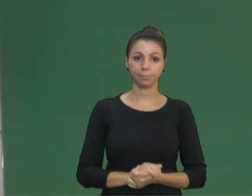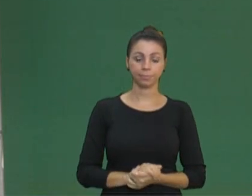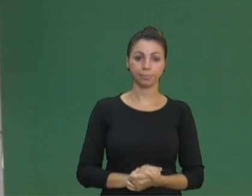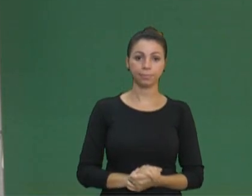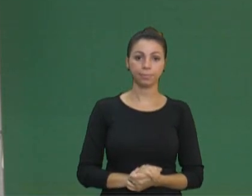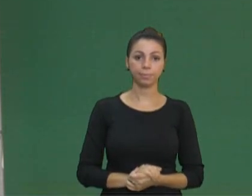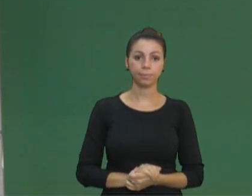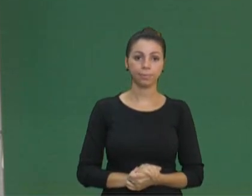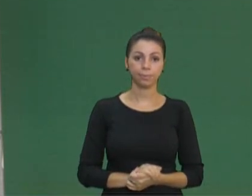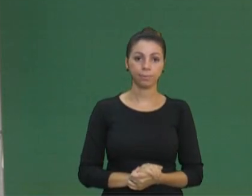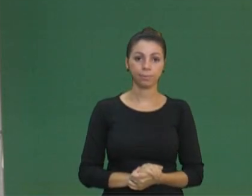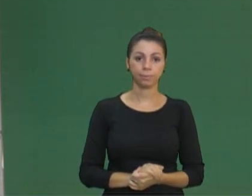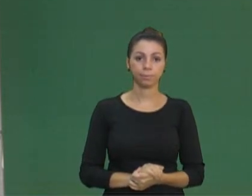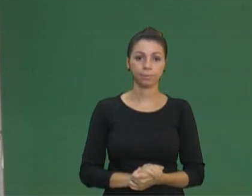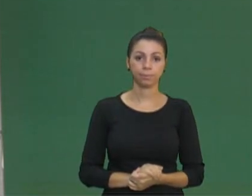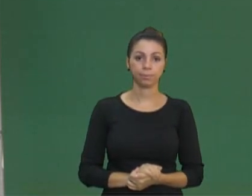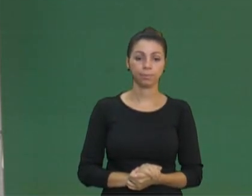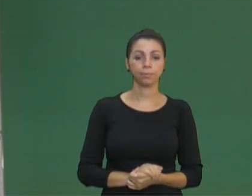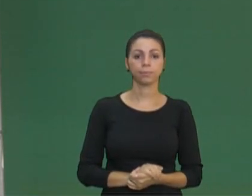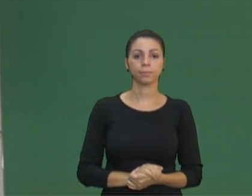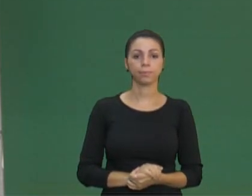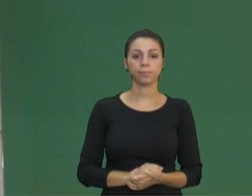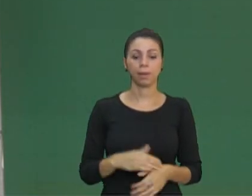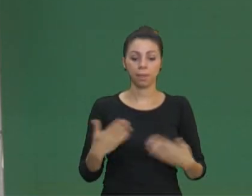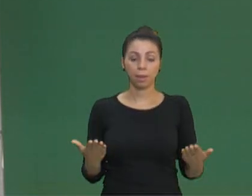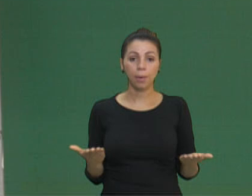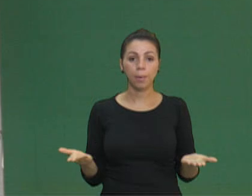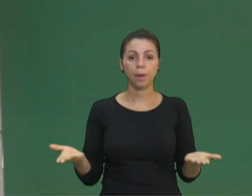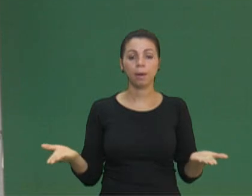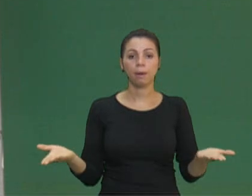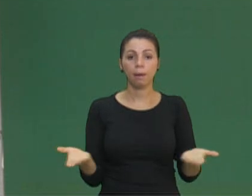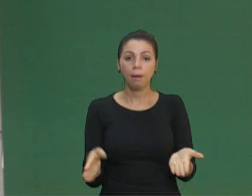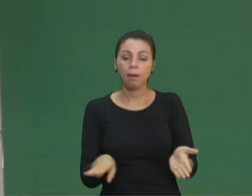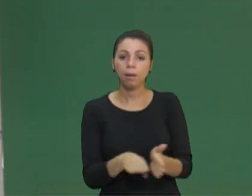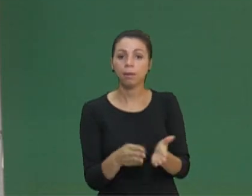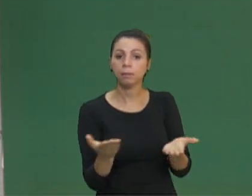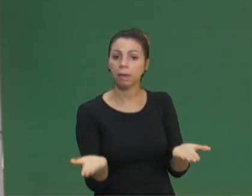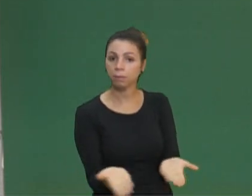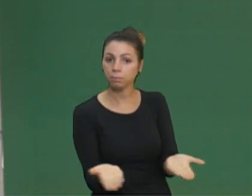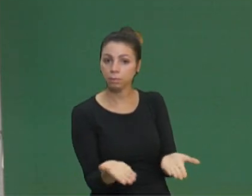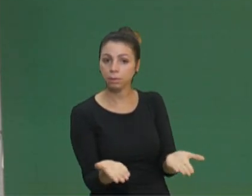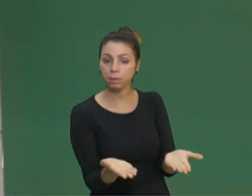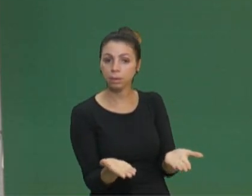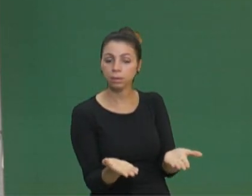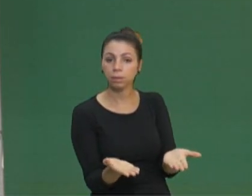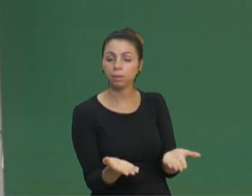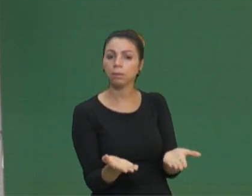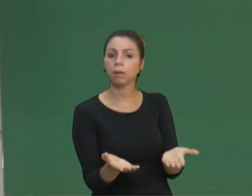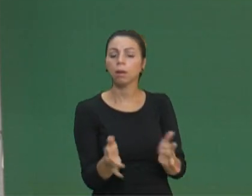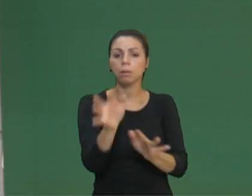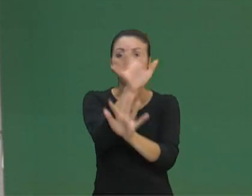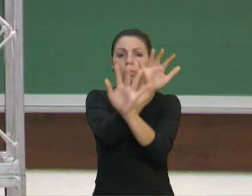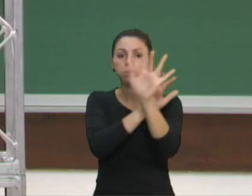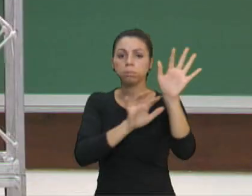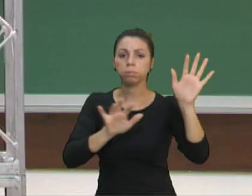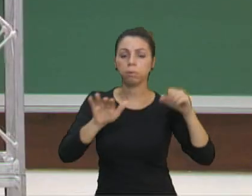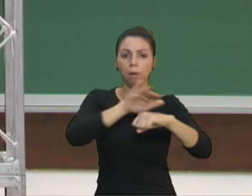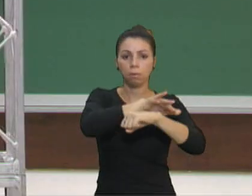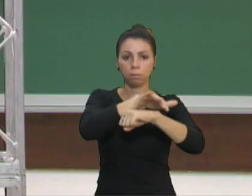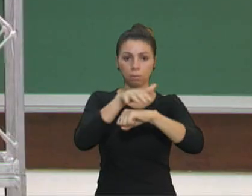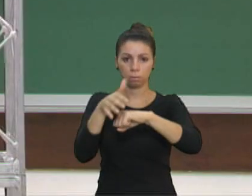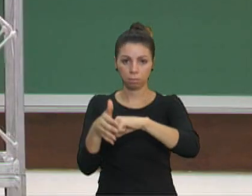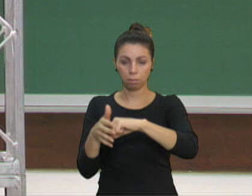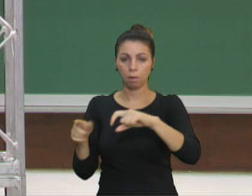Então, a gente trabalhou, né, até aqui sobre as correntes atmosféricas, falamos sobre